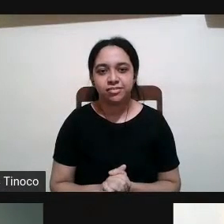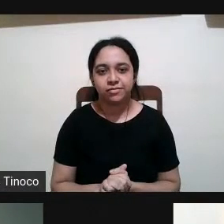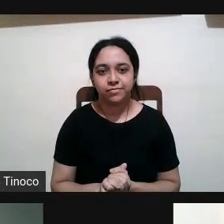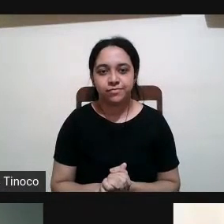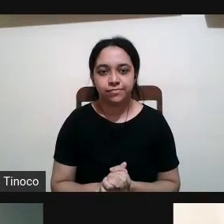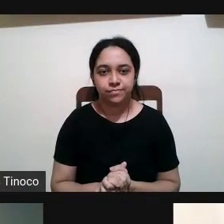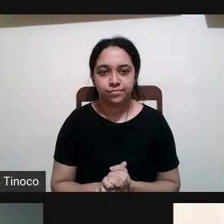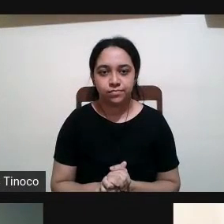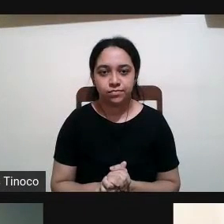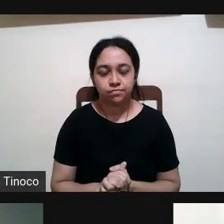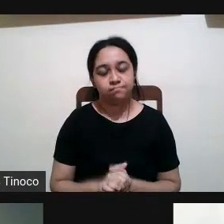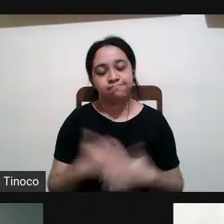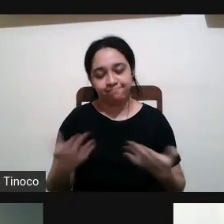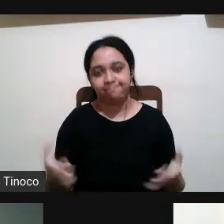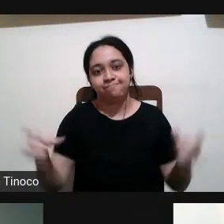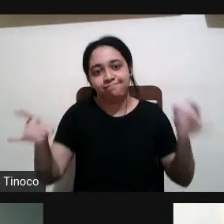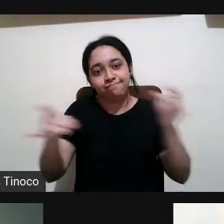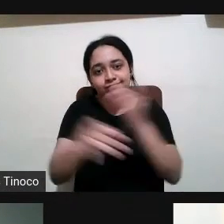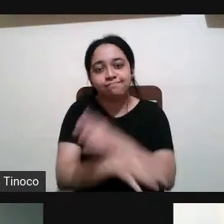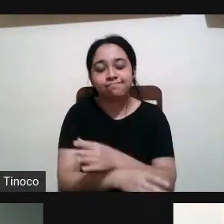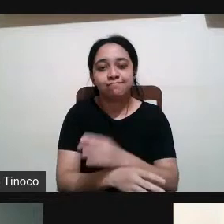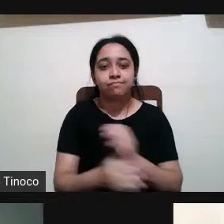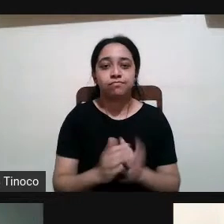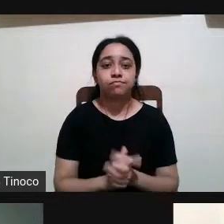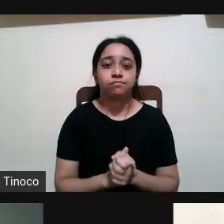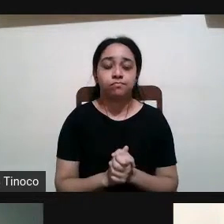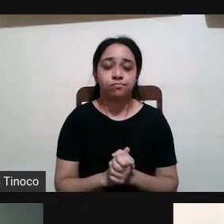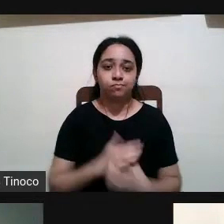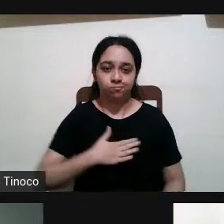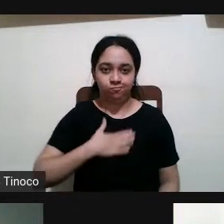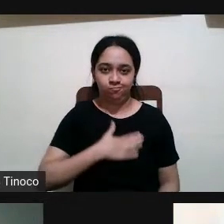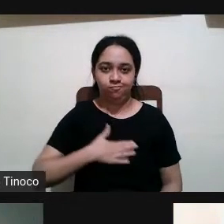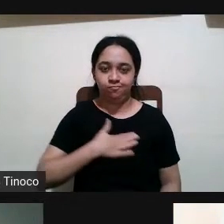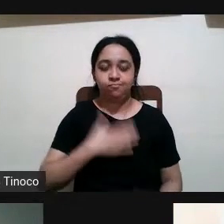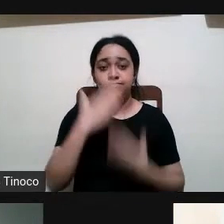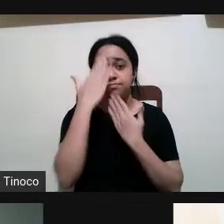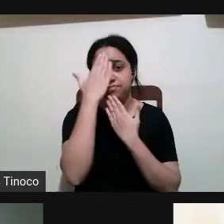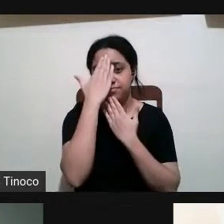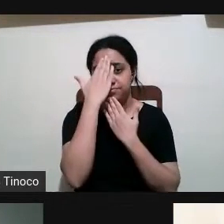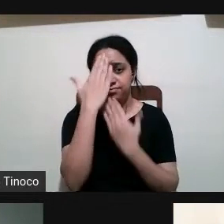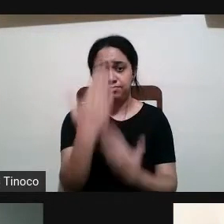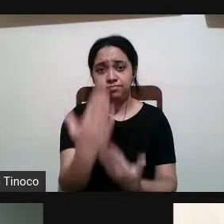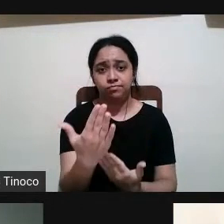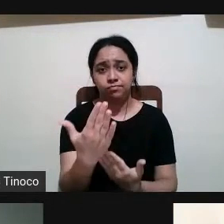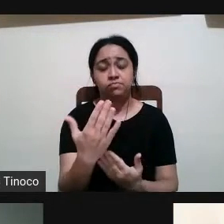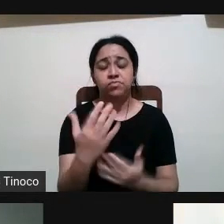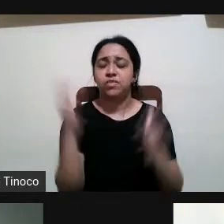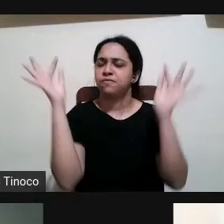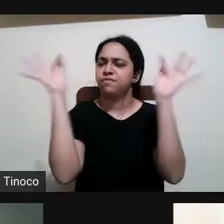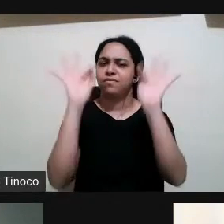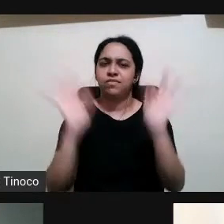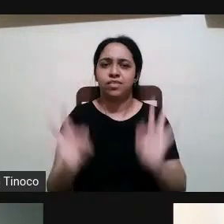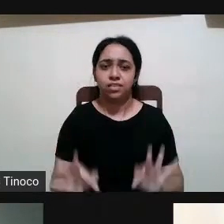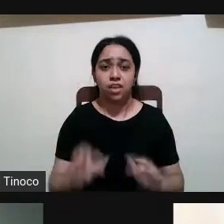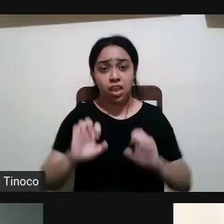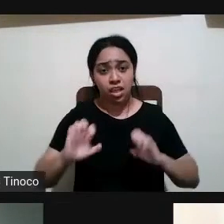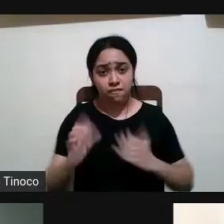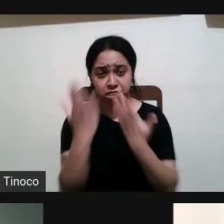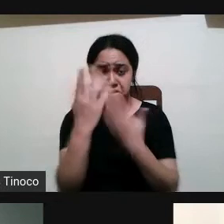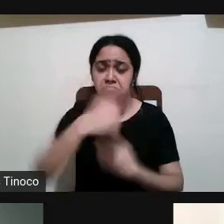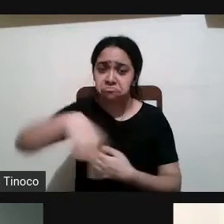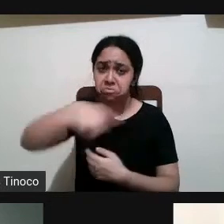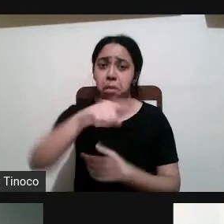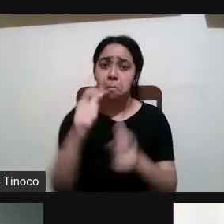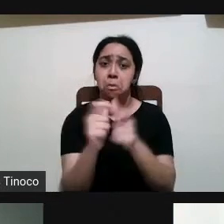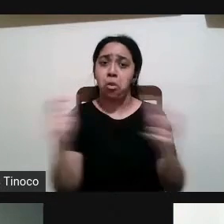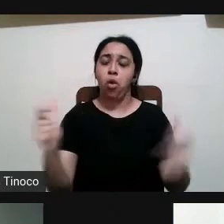E é isso, gente. Gostaria muito de agradecer. Fico muito feliz que o evento tenha agradado a muitos.